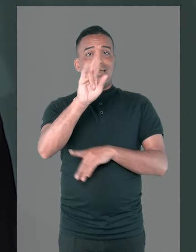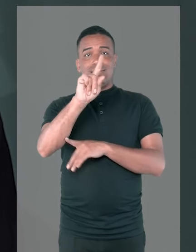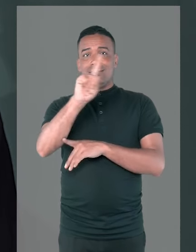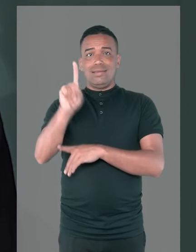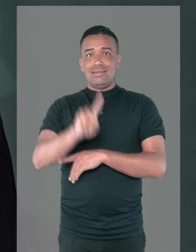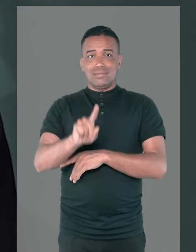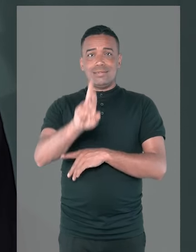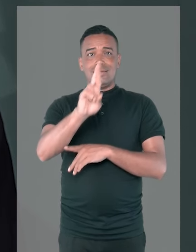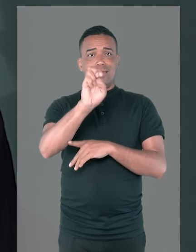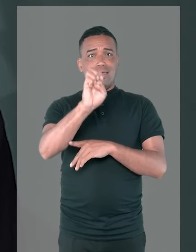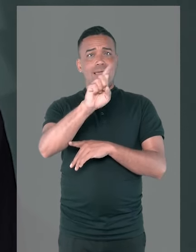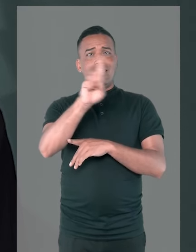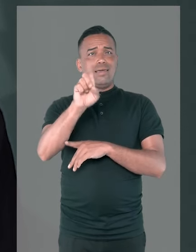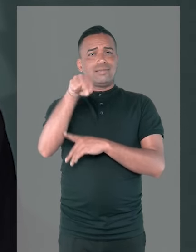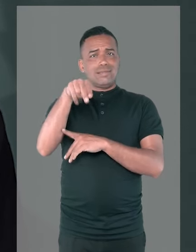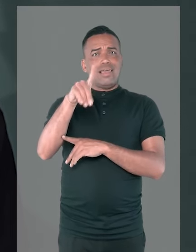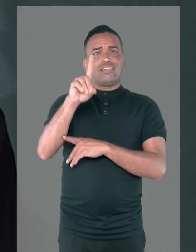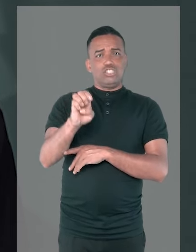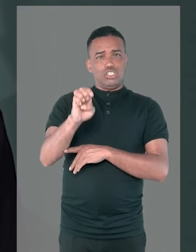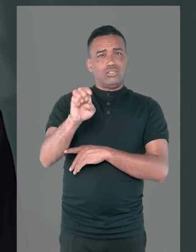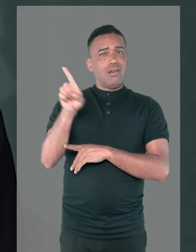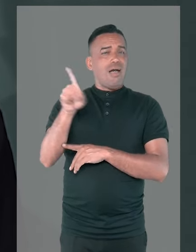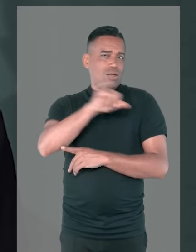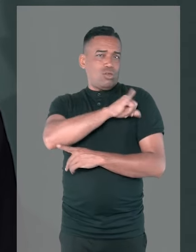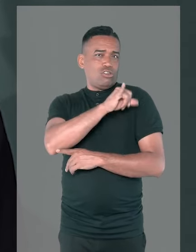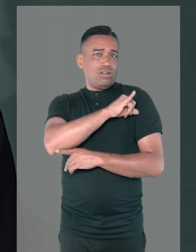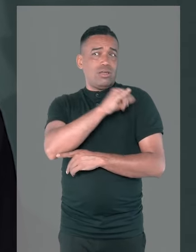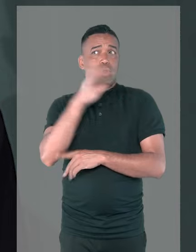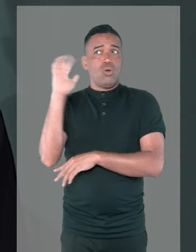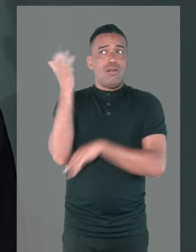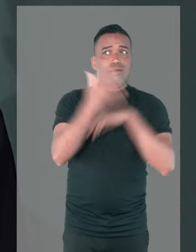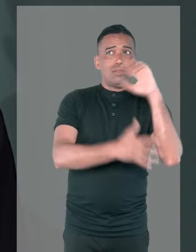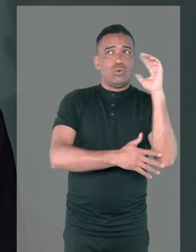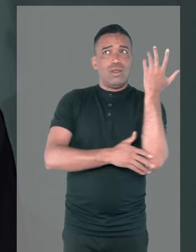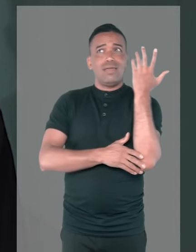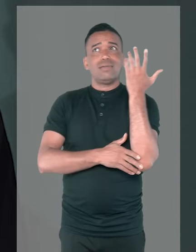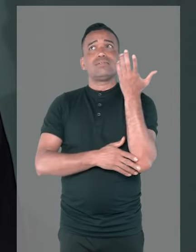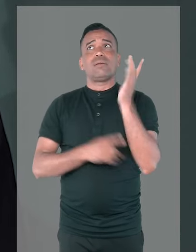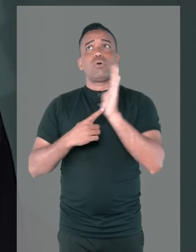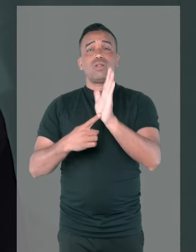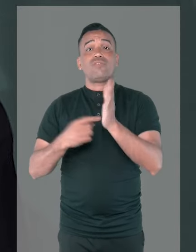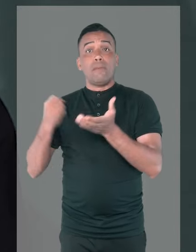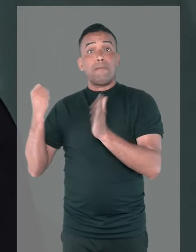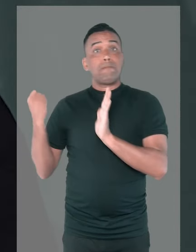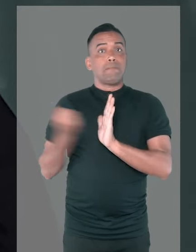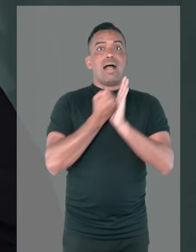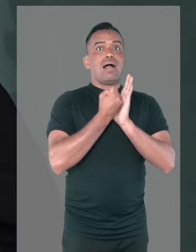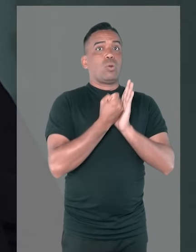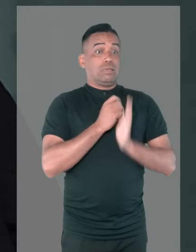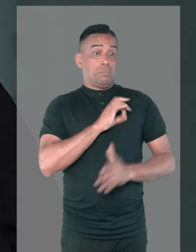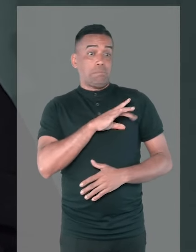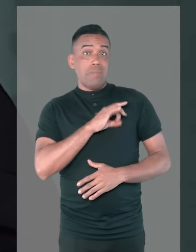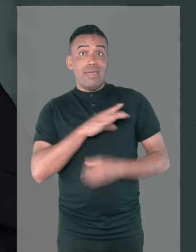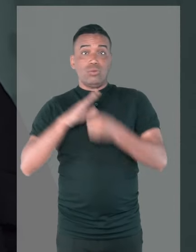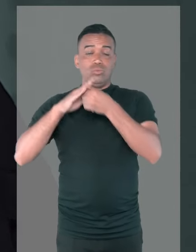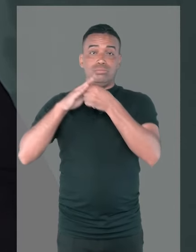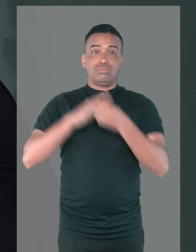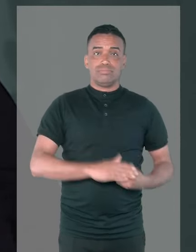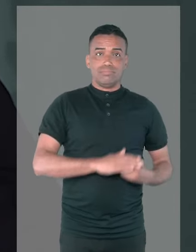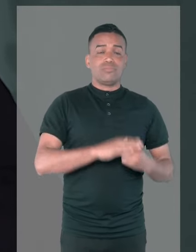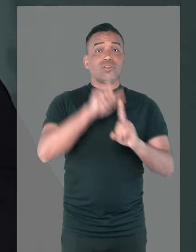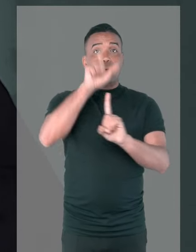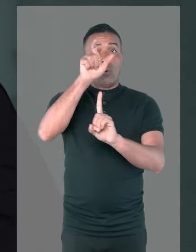literária carioca, que dizia que a natureza sempre aparecia nos meus livros com a marca da opressão. Então, os personagens